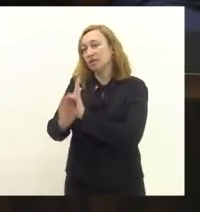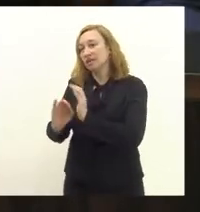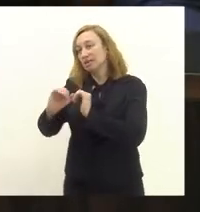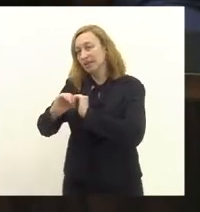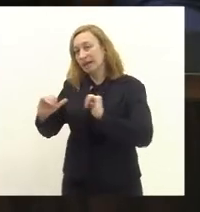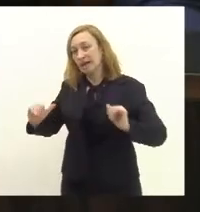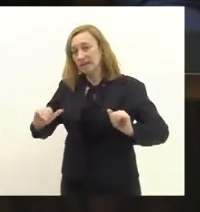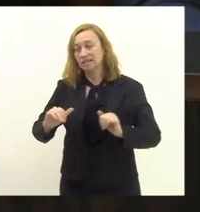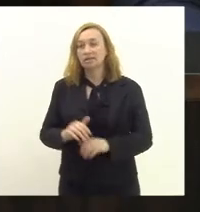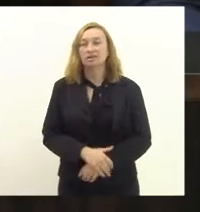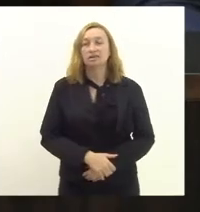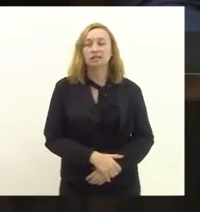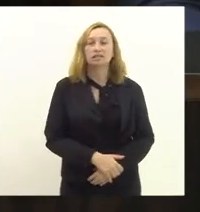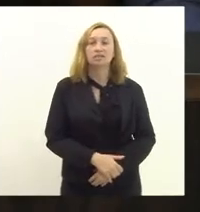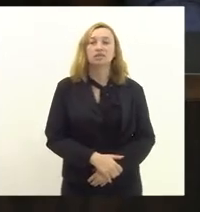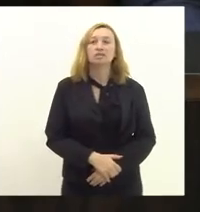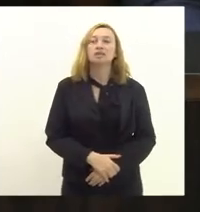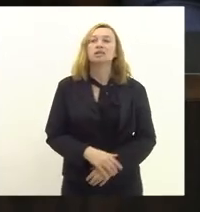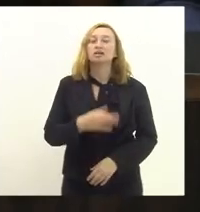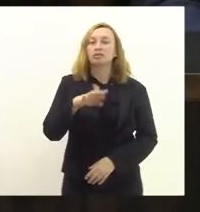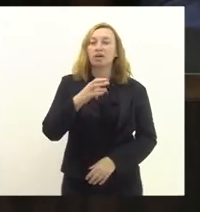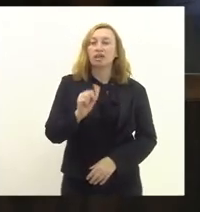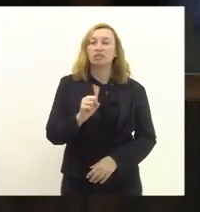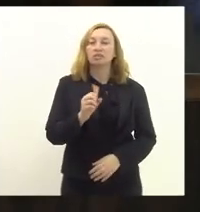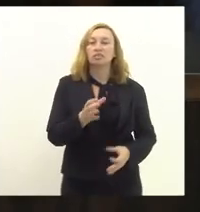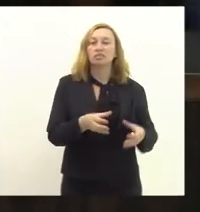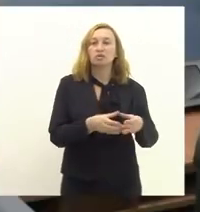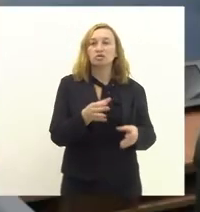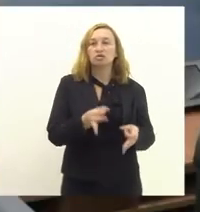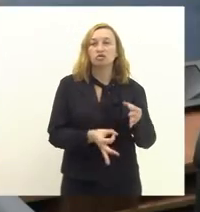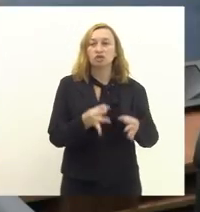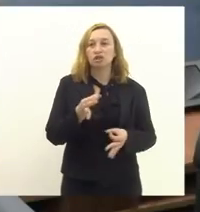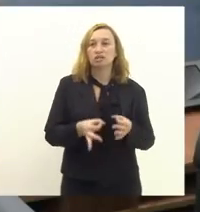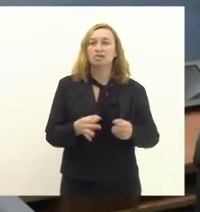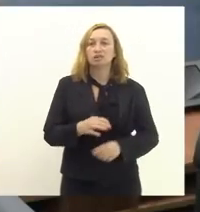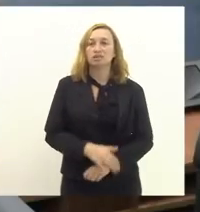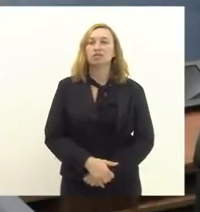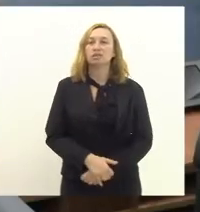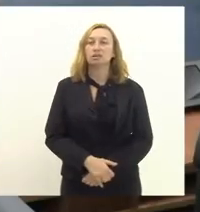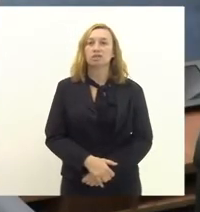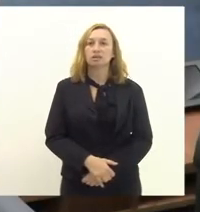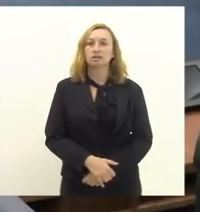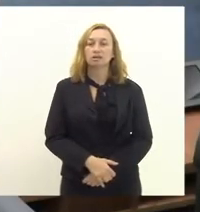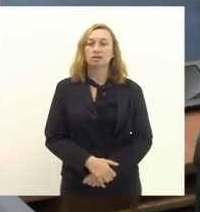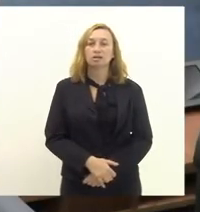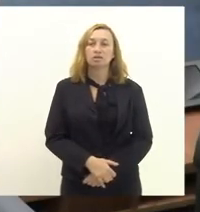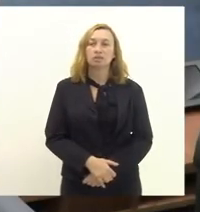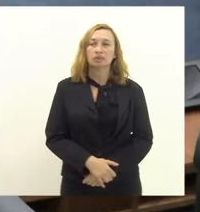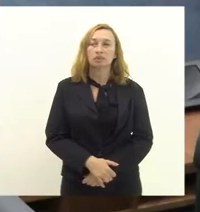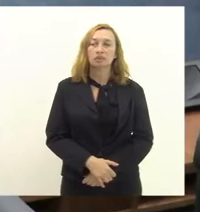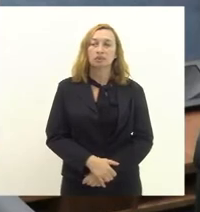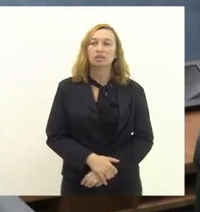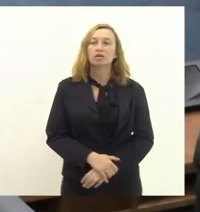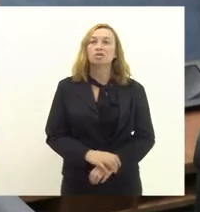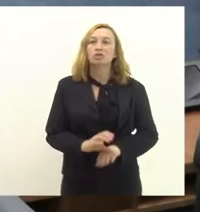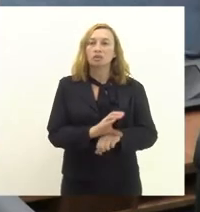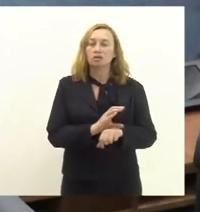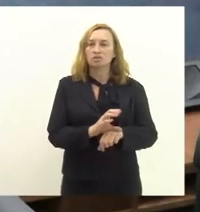Deputado Marcos Miller, pela Comissão de Constituição e Justiça. Senhor presidente, voto de rejeição pela